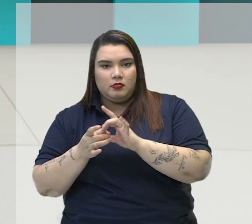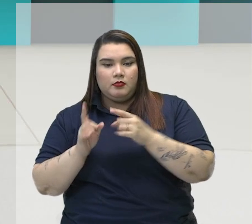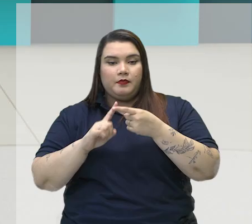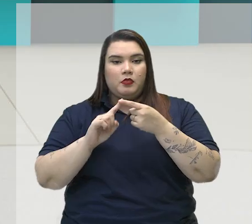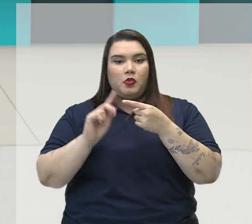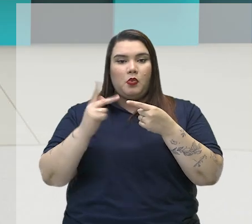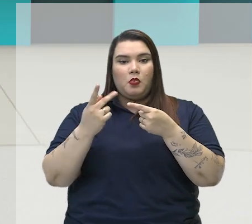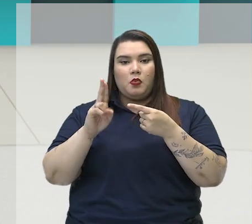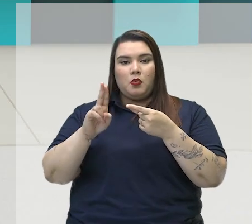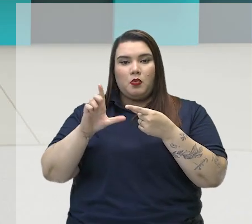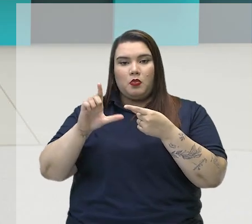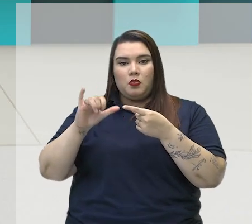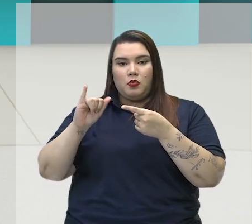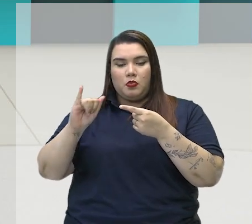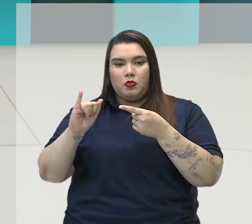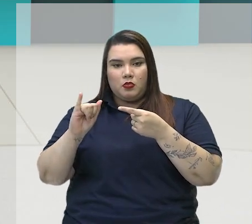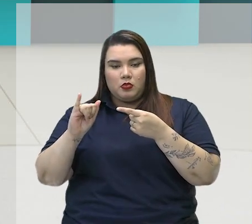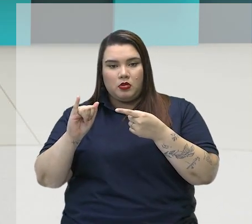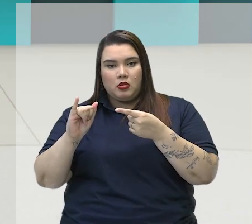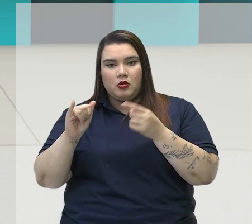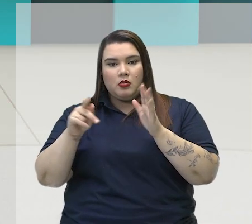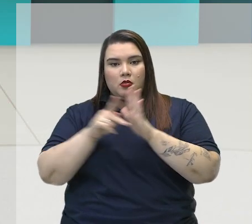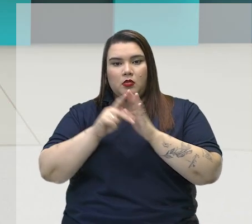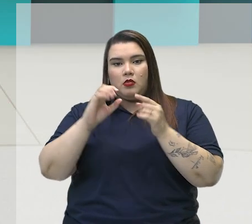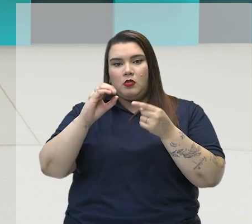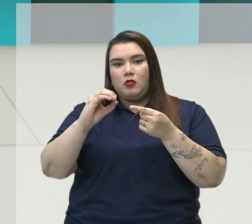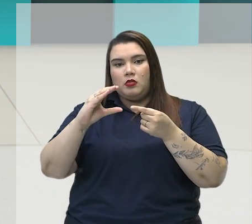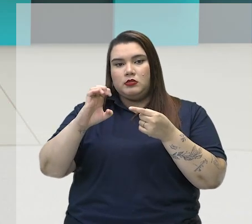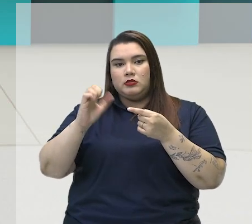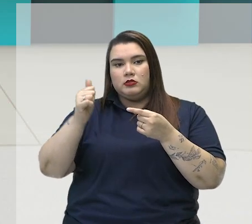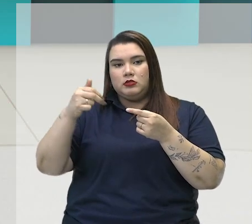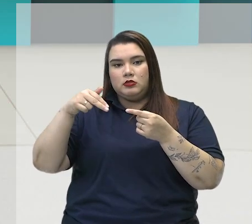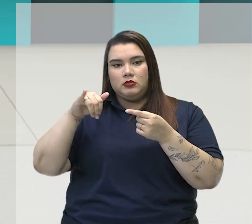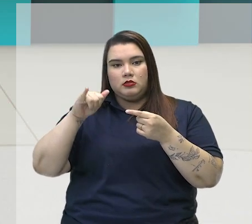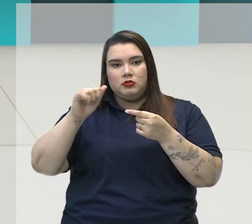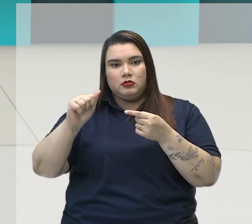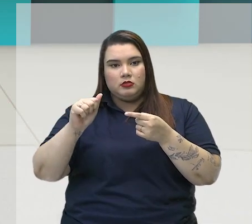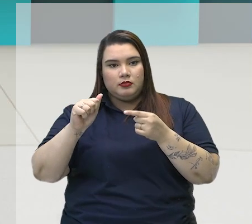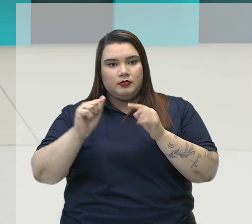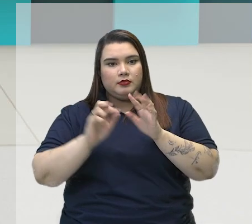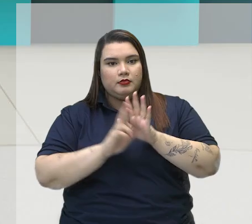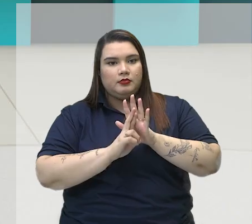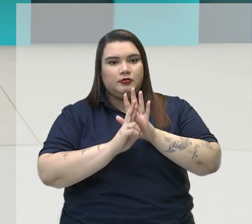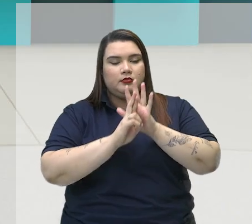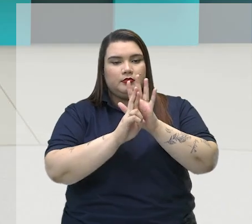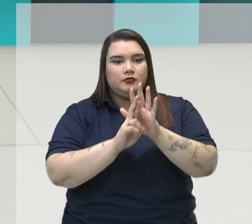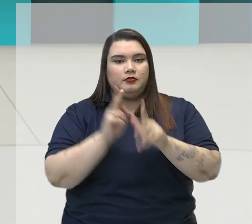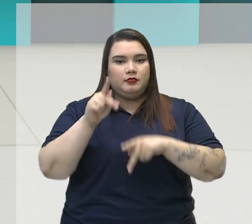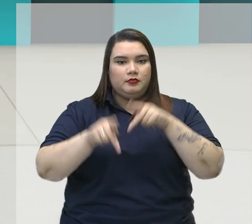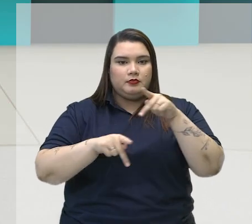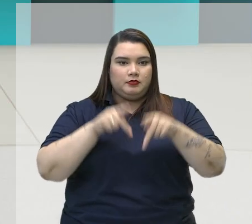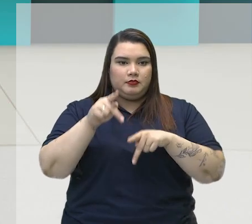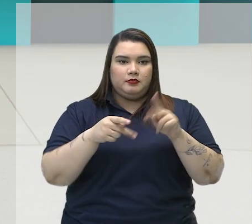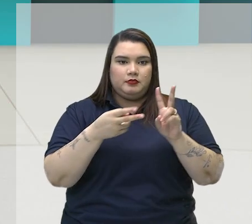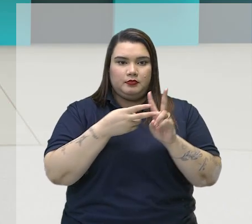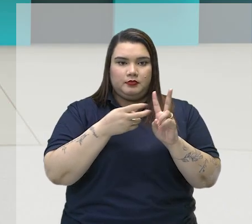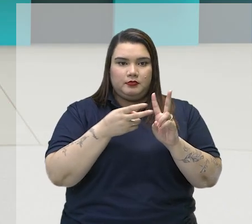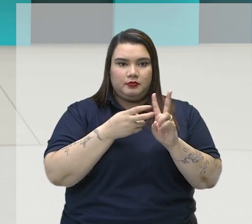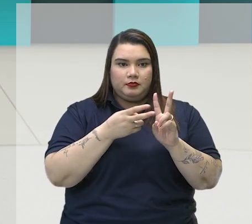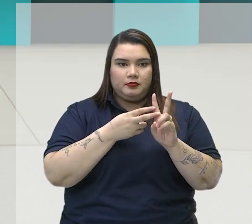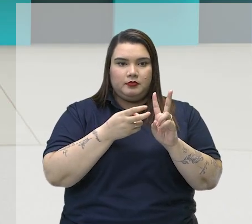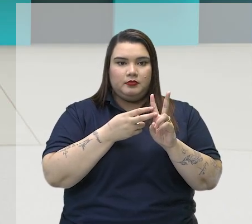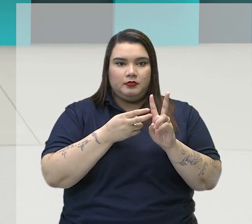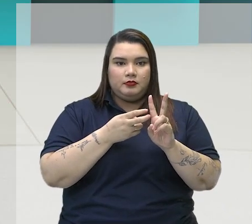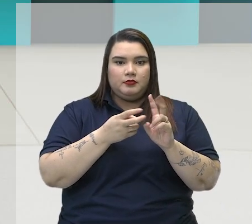a etnia Uli, de Nova Guiné, na Oceania, que representa aqui o povo originário